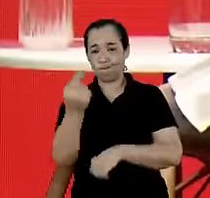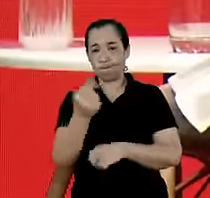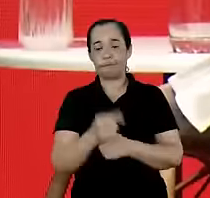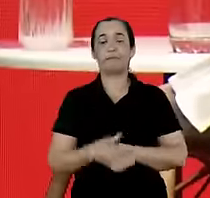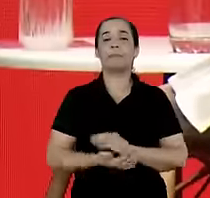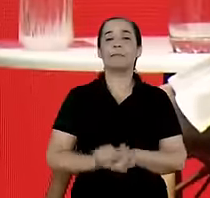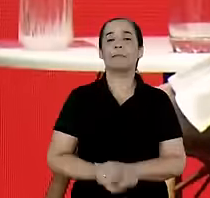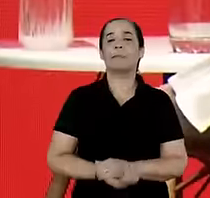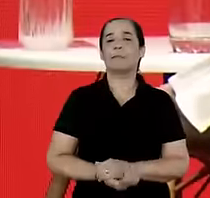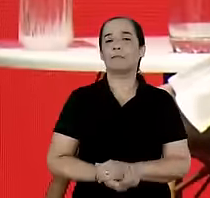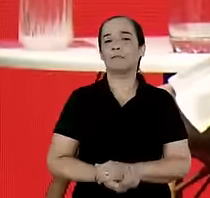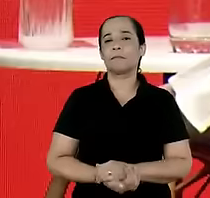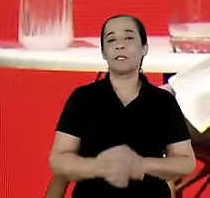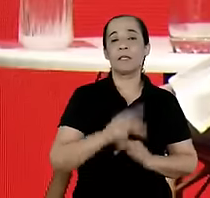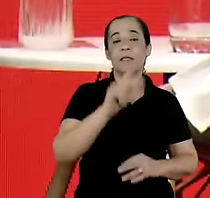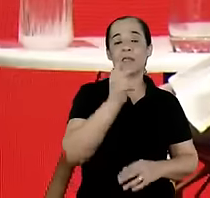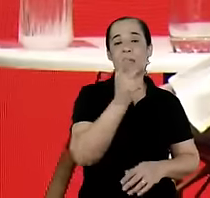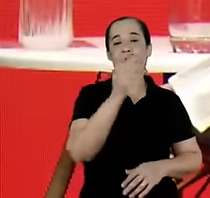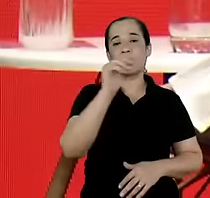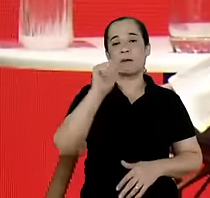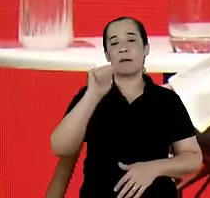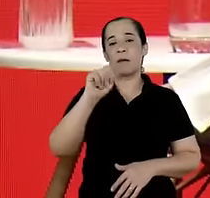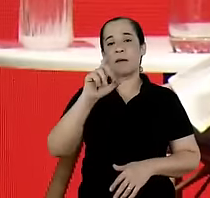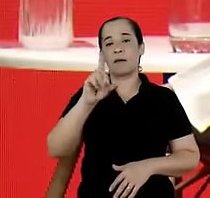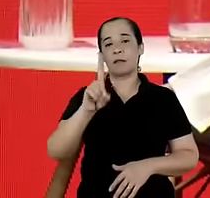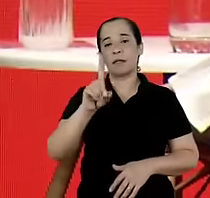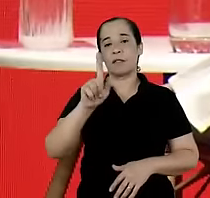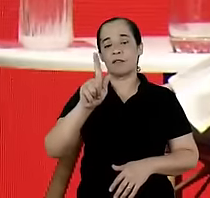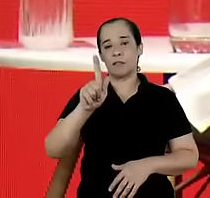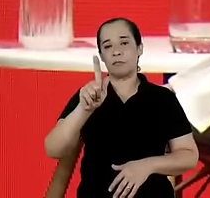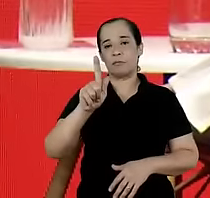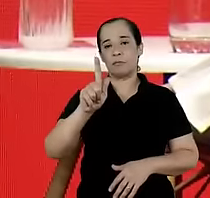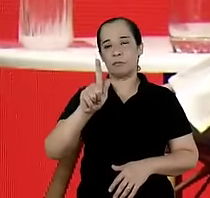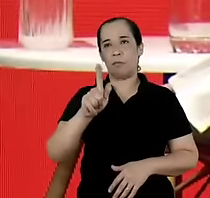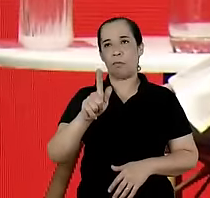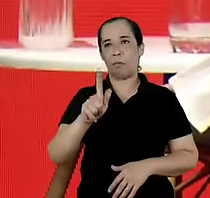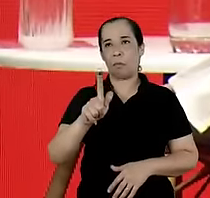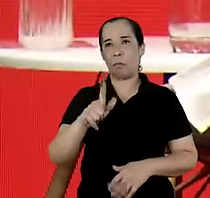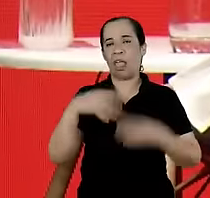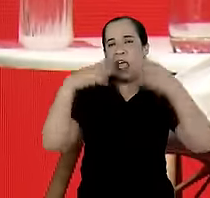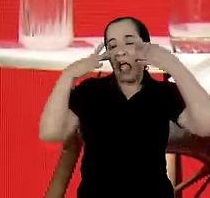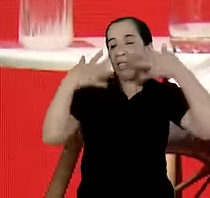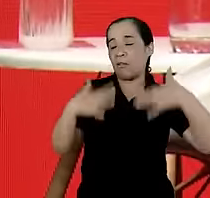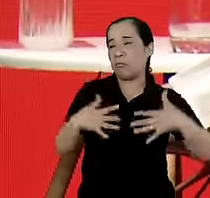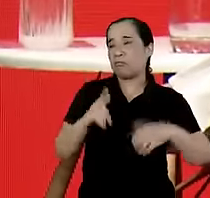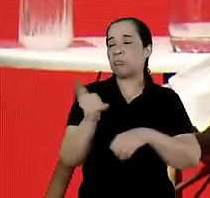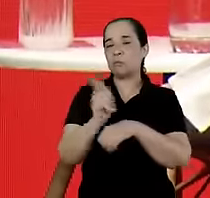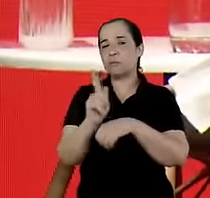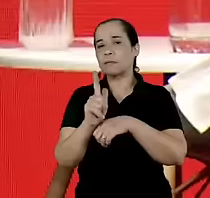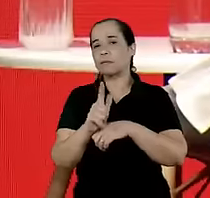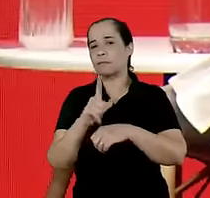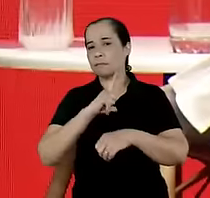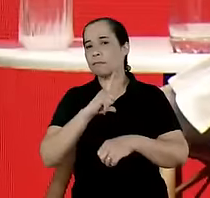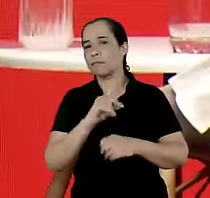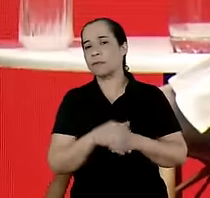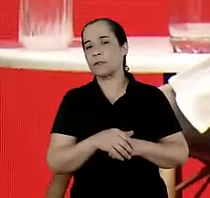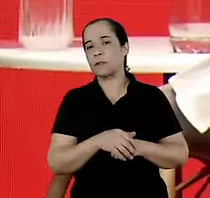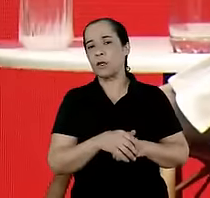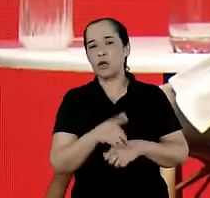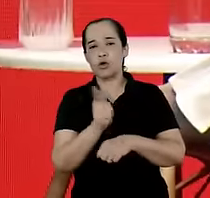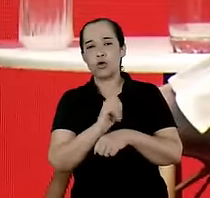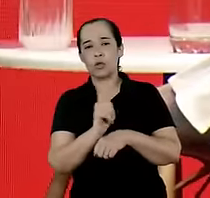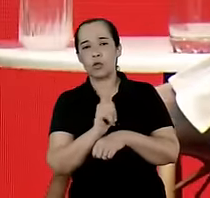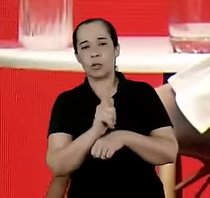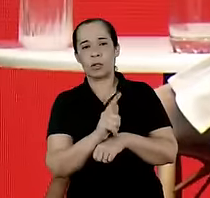Red acho que assim é natural para um gestor que tá com ah né o que eu falo sempre né A pior coisa pro gestor é se levar muito a